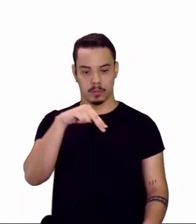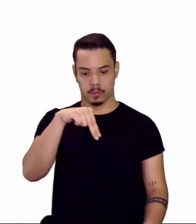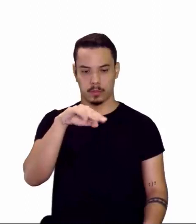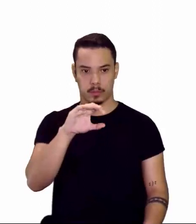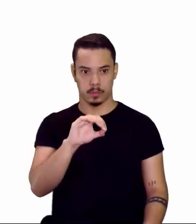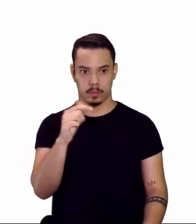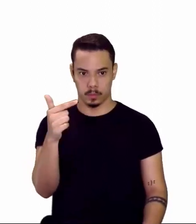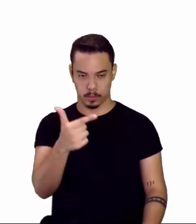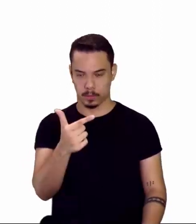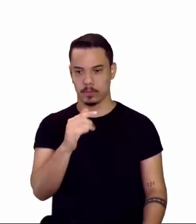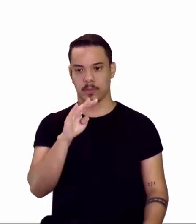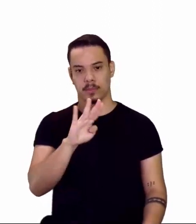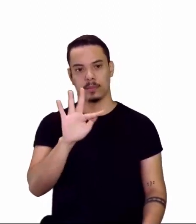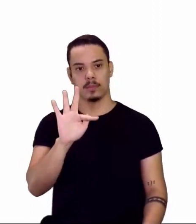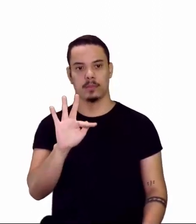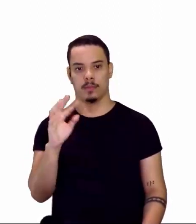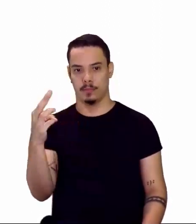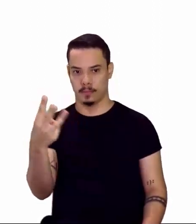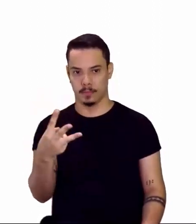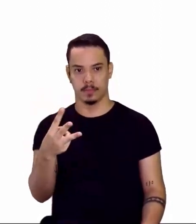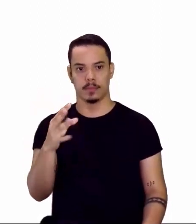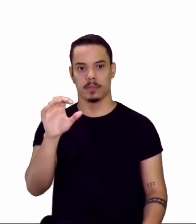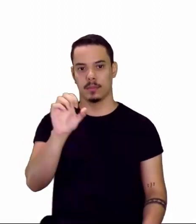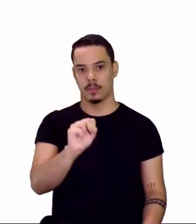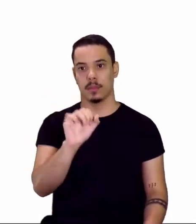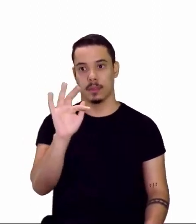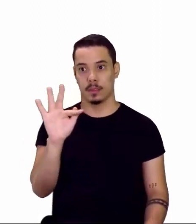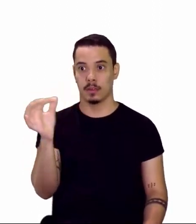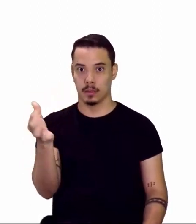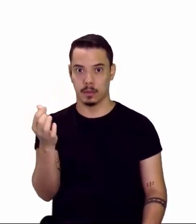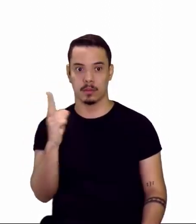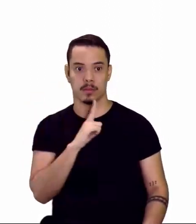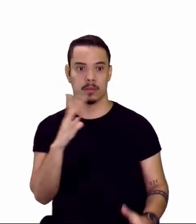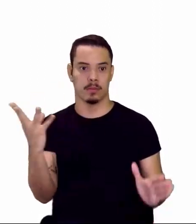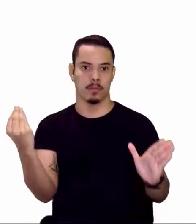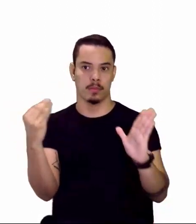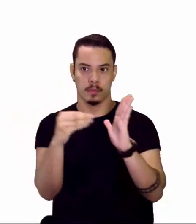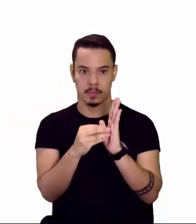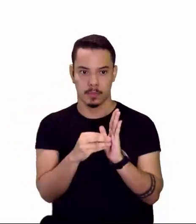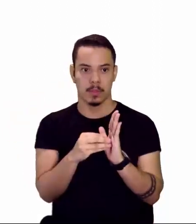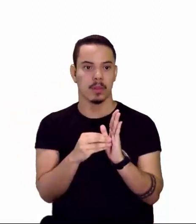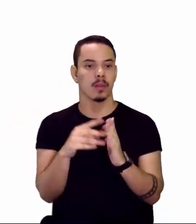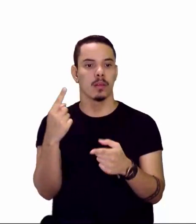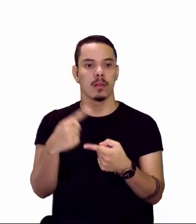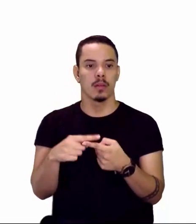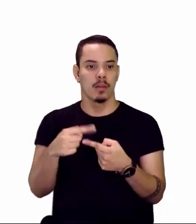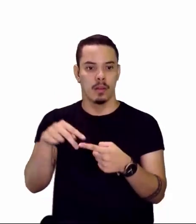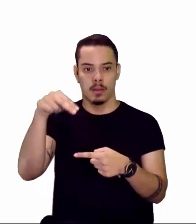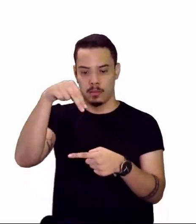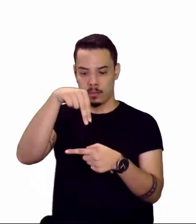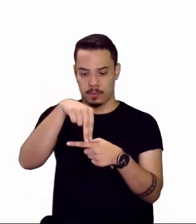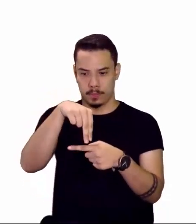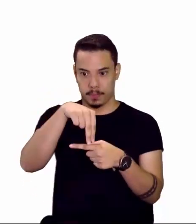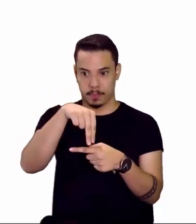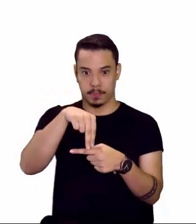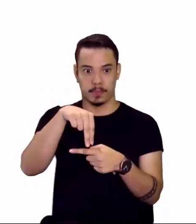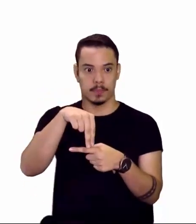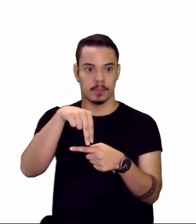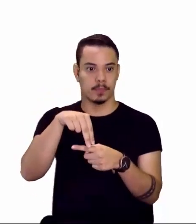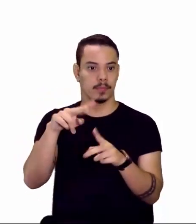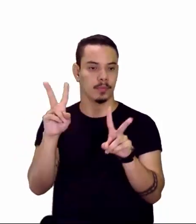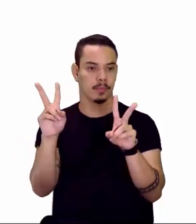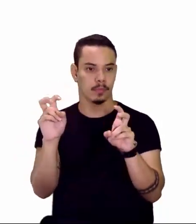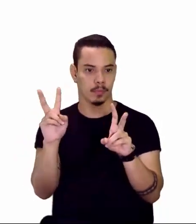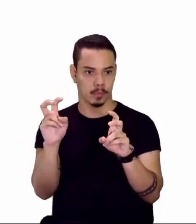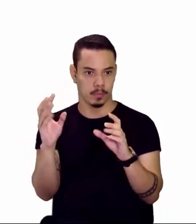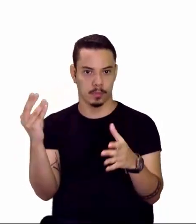e SF6 contém o enxofre. O nitrogênio e, olha lá, com relação à